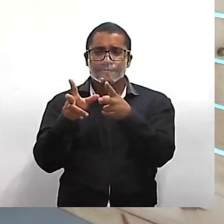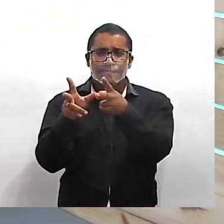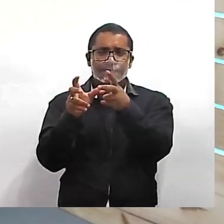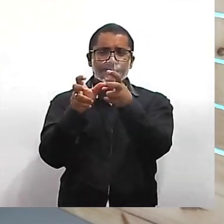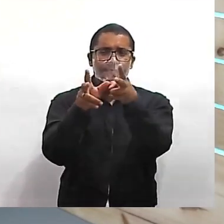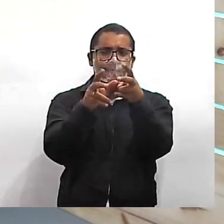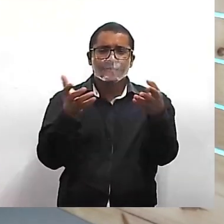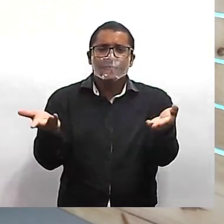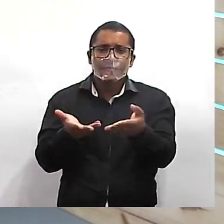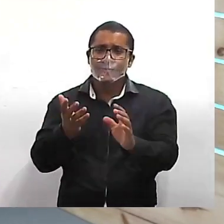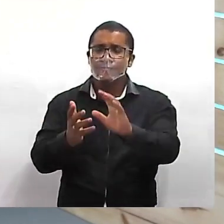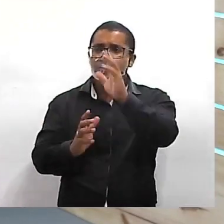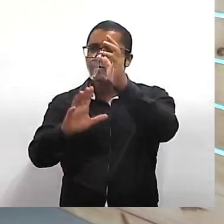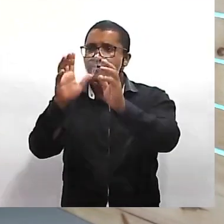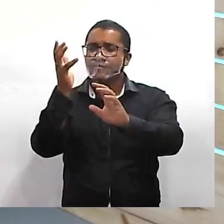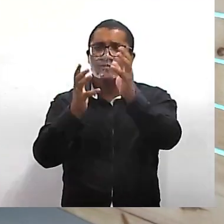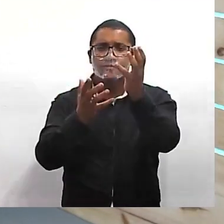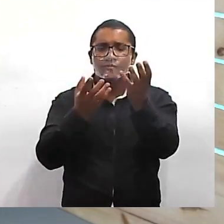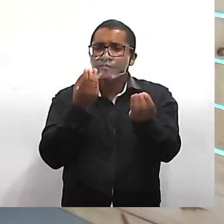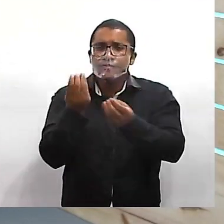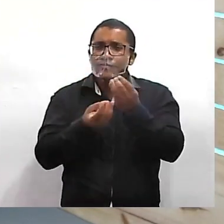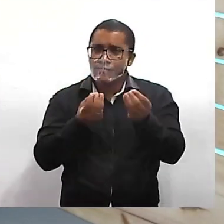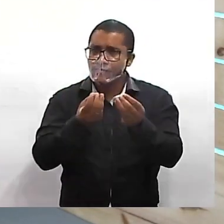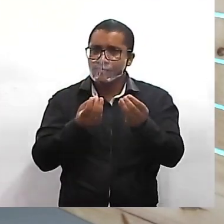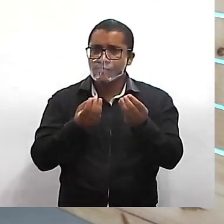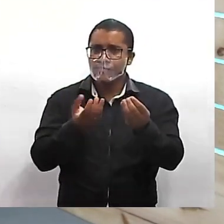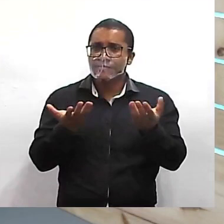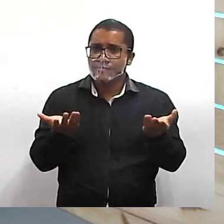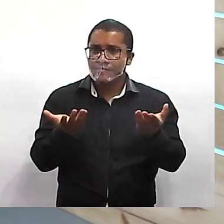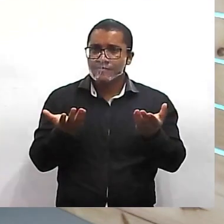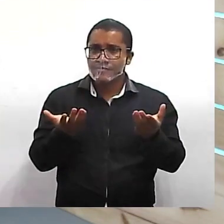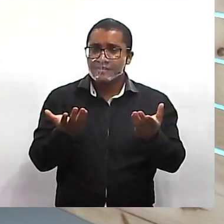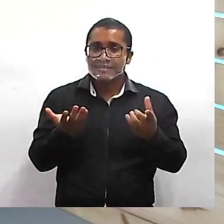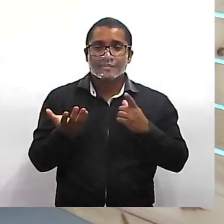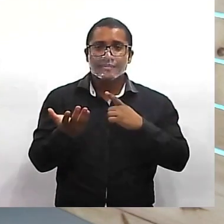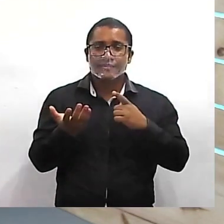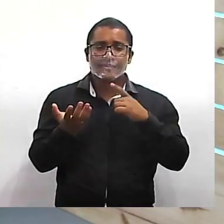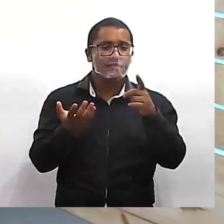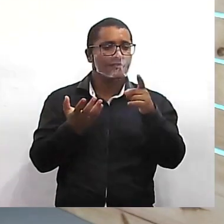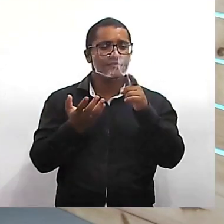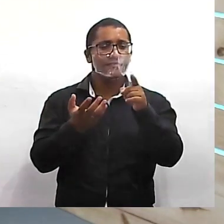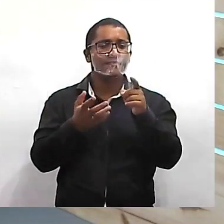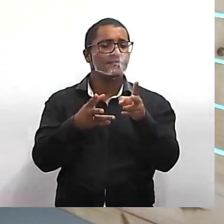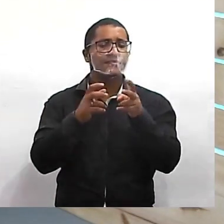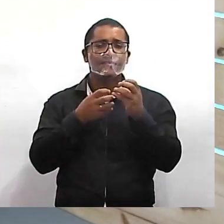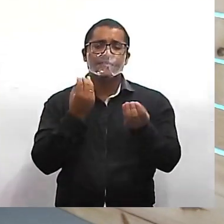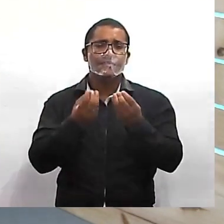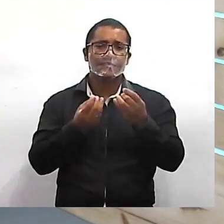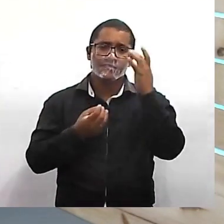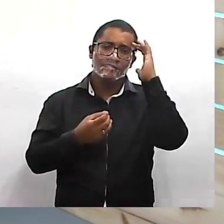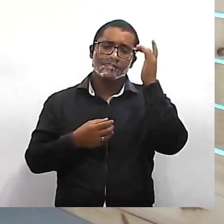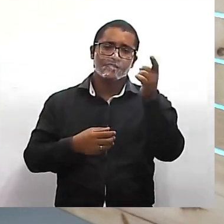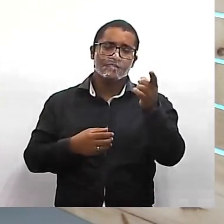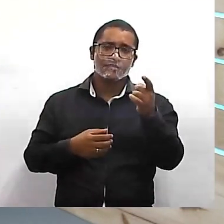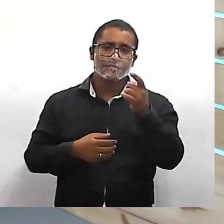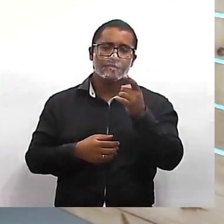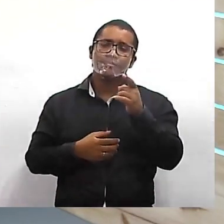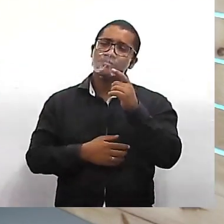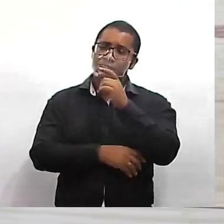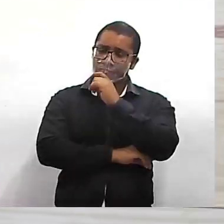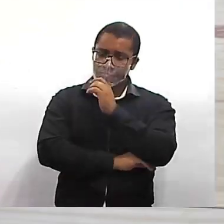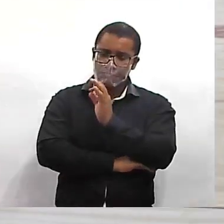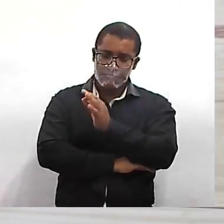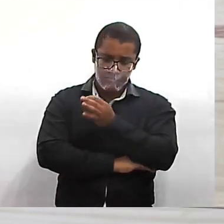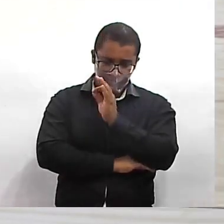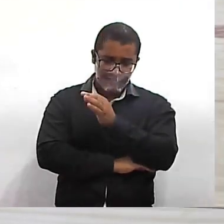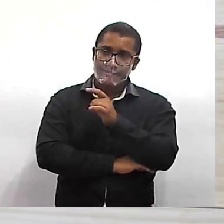esse cenário atual? Como ele, na verdade, não como deve enxergar, mas como ele tende a enxergar. André, sua fala aí é muito